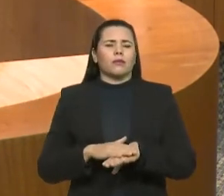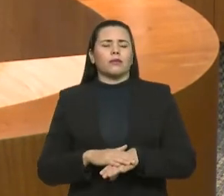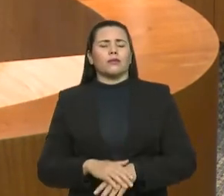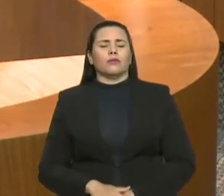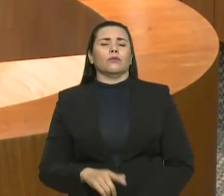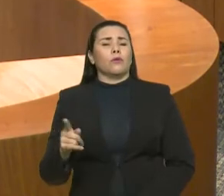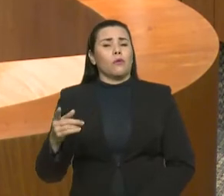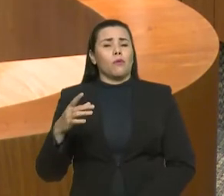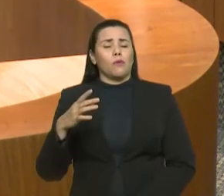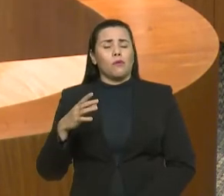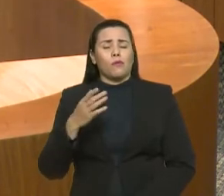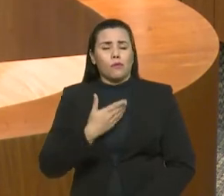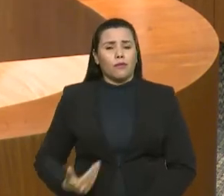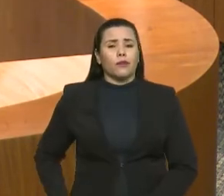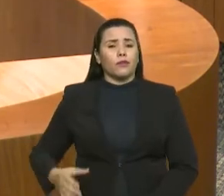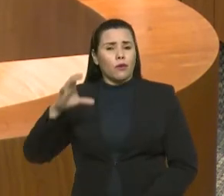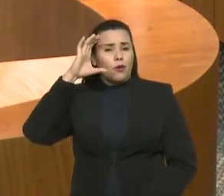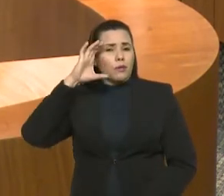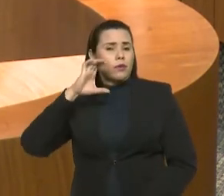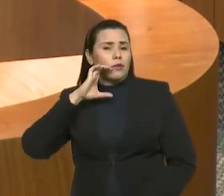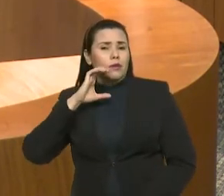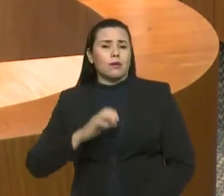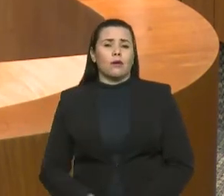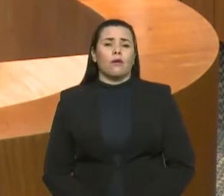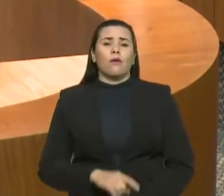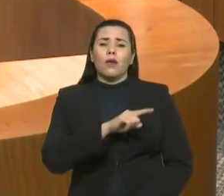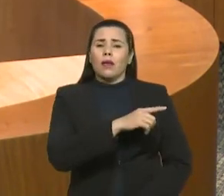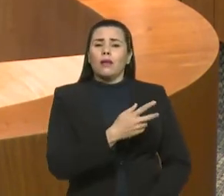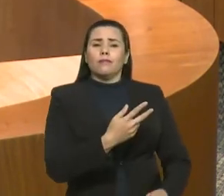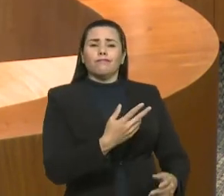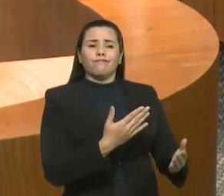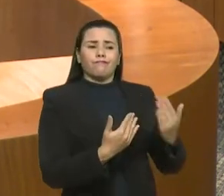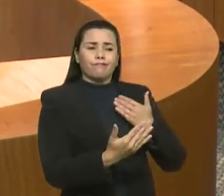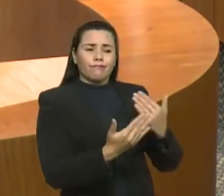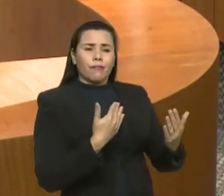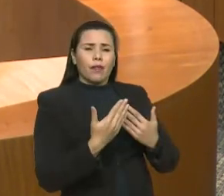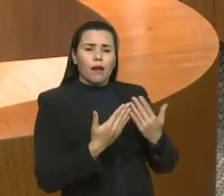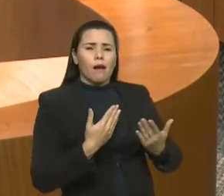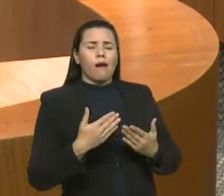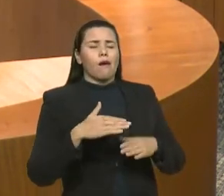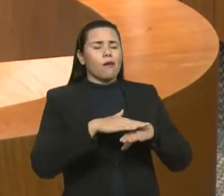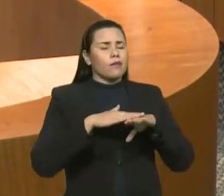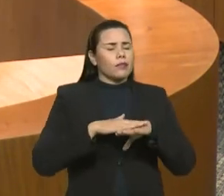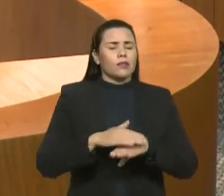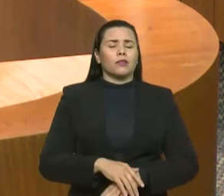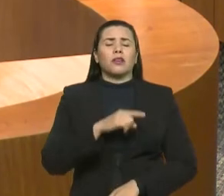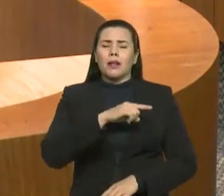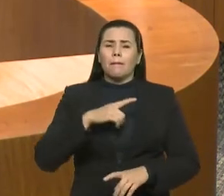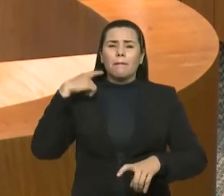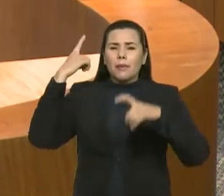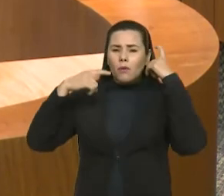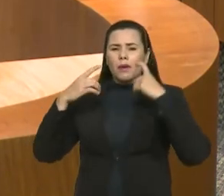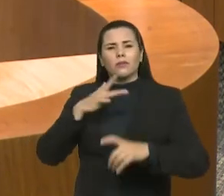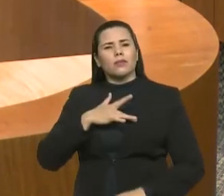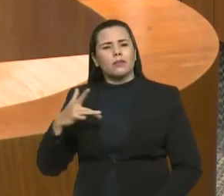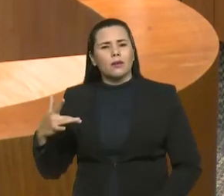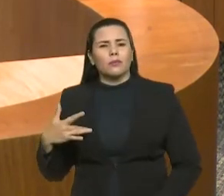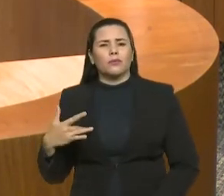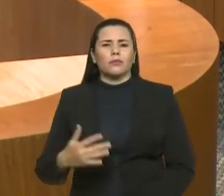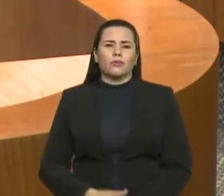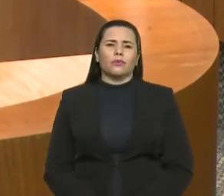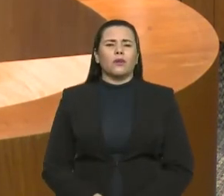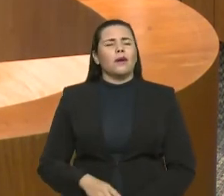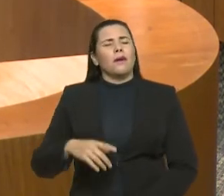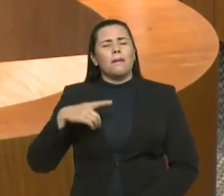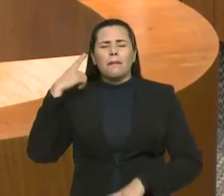com a infraestrutura, né, com a continuidade dos restaurantes populares também, com as policlínicas, com a saúde de uma maneira geral,